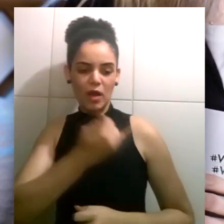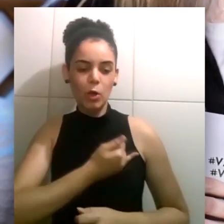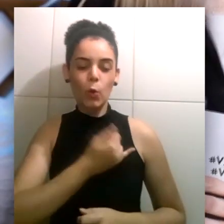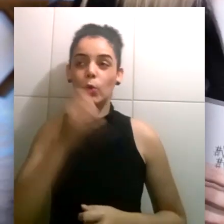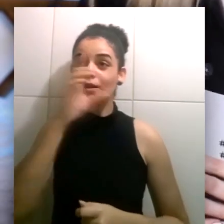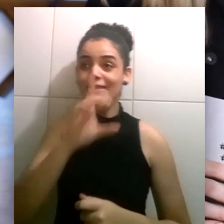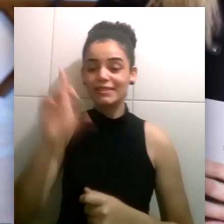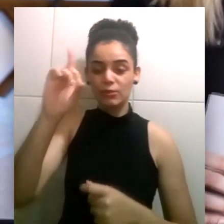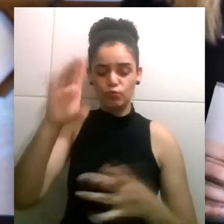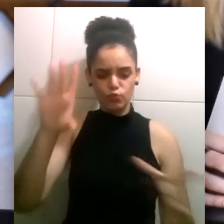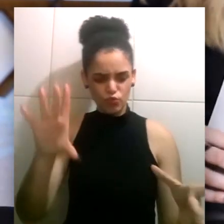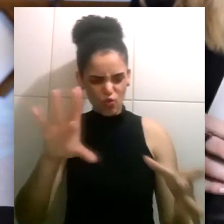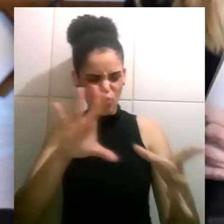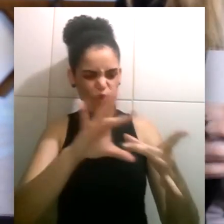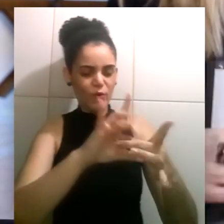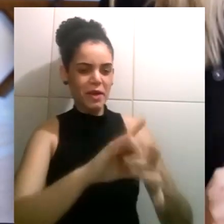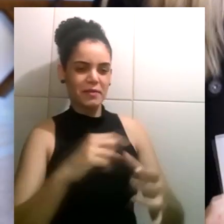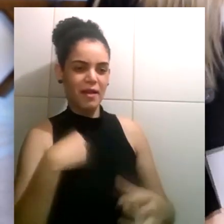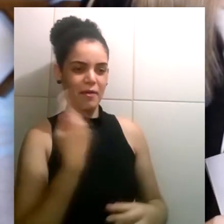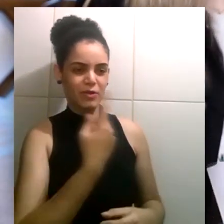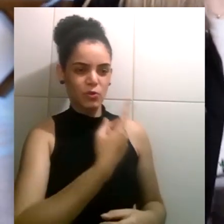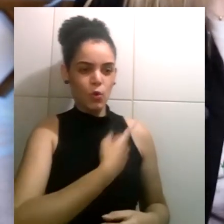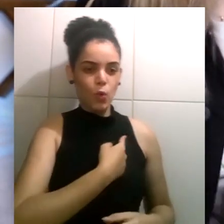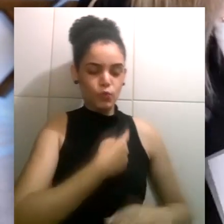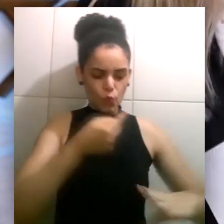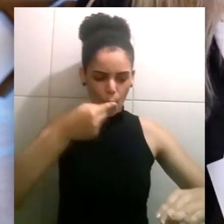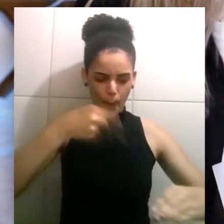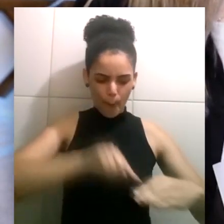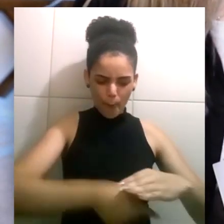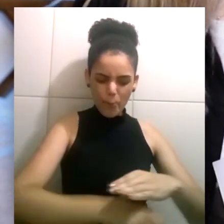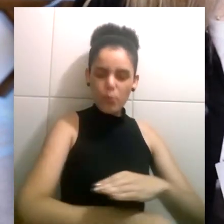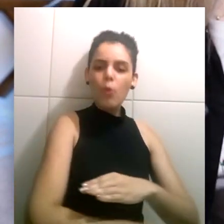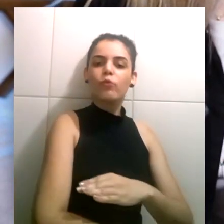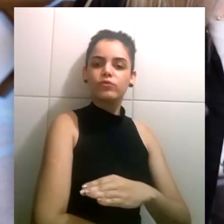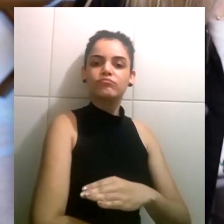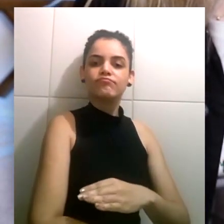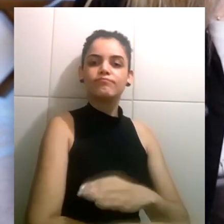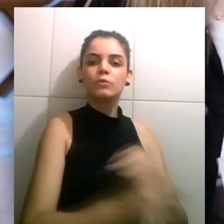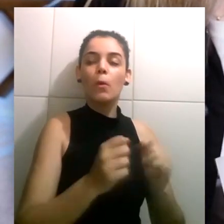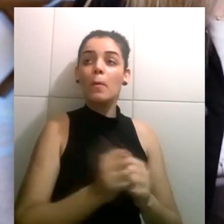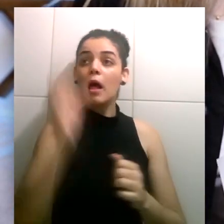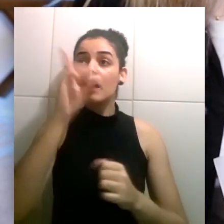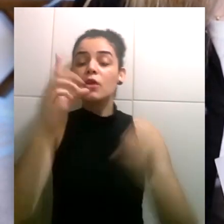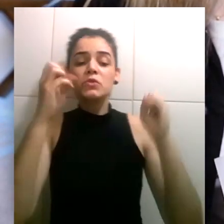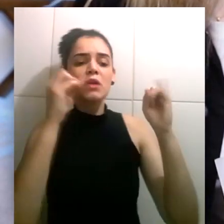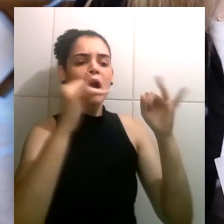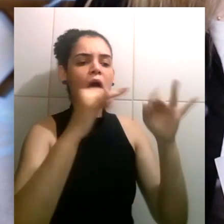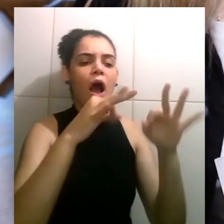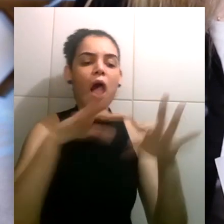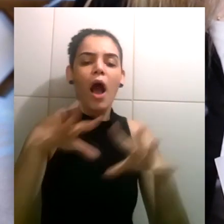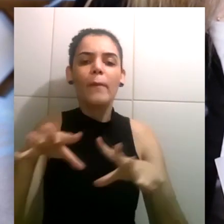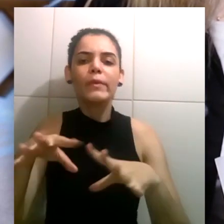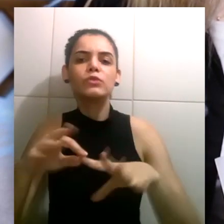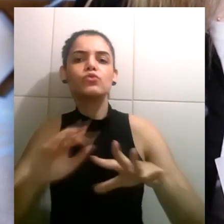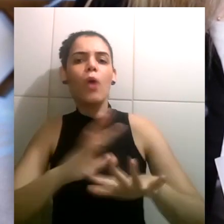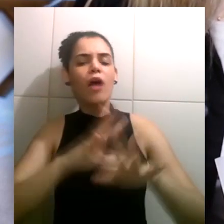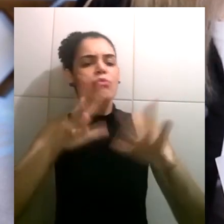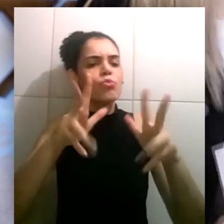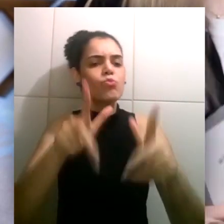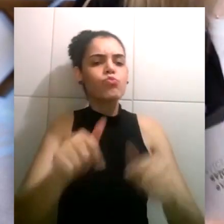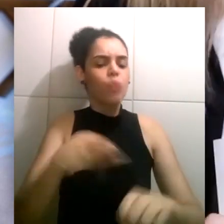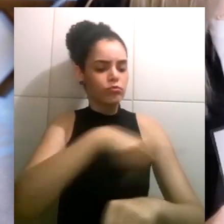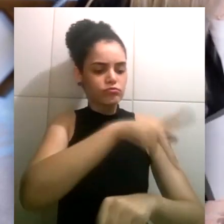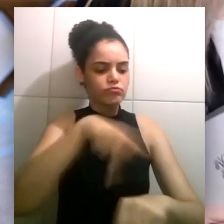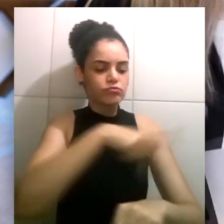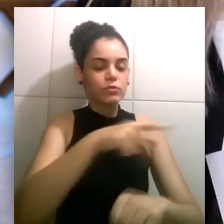gente, o nosso espírito, num lugar profundo para abençoar as nações. Então, assim, logo depois nós fomos pro Brasil e de